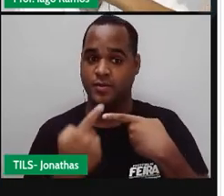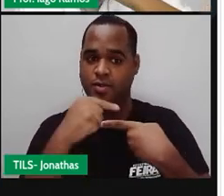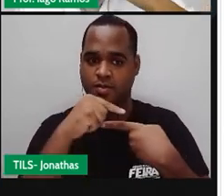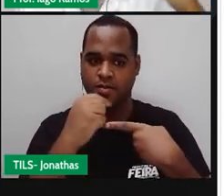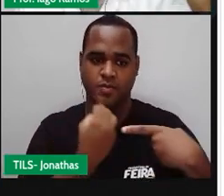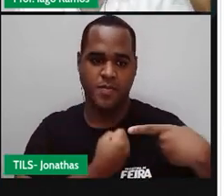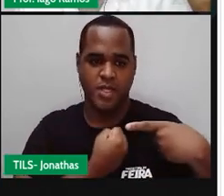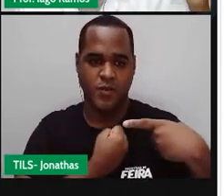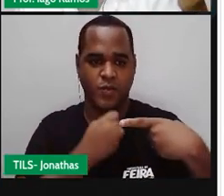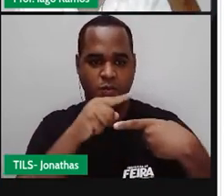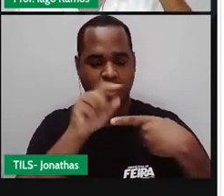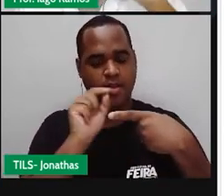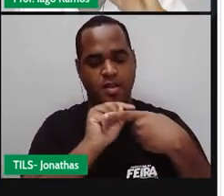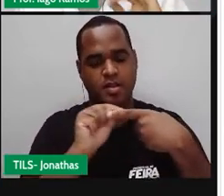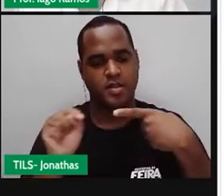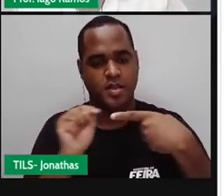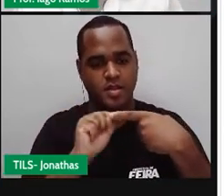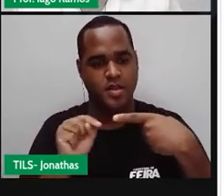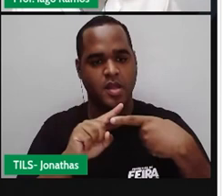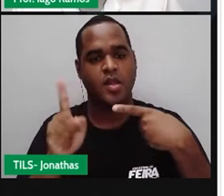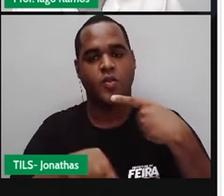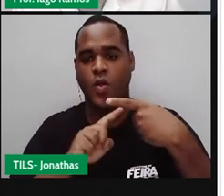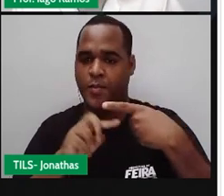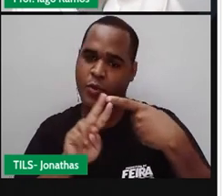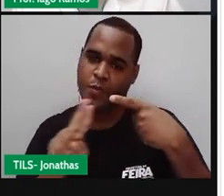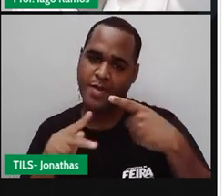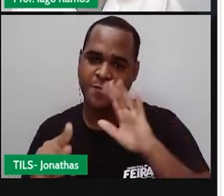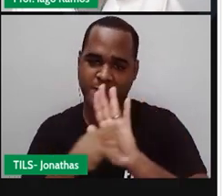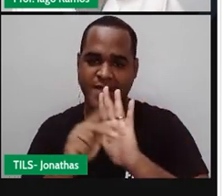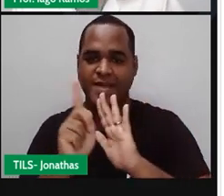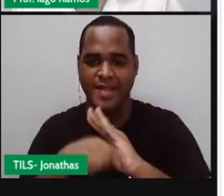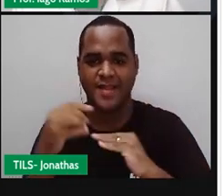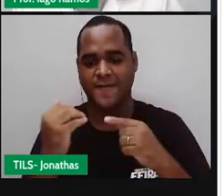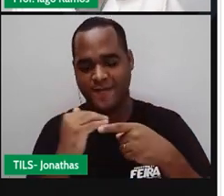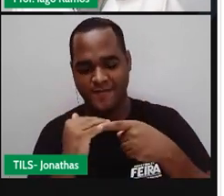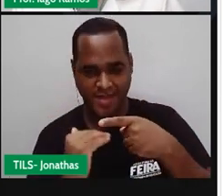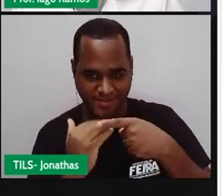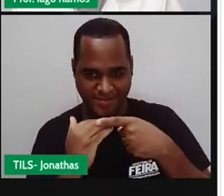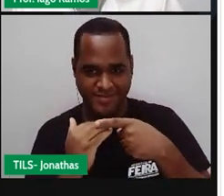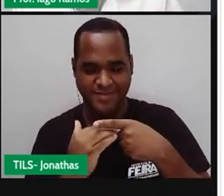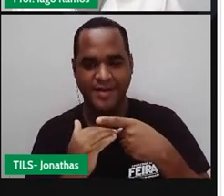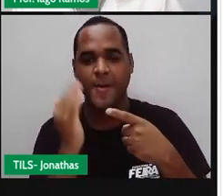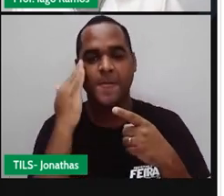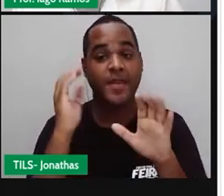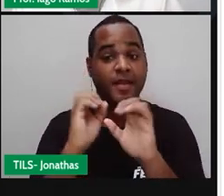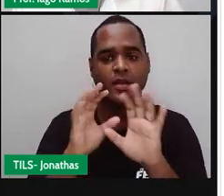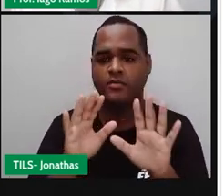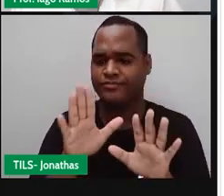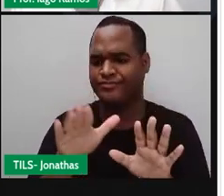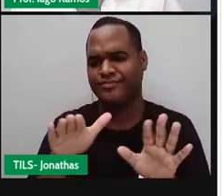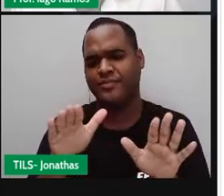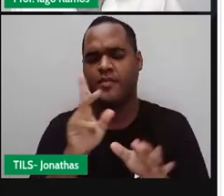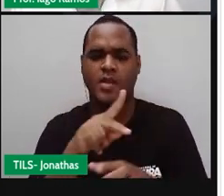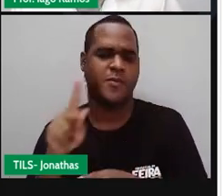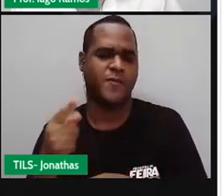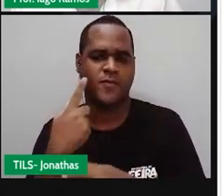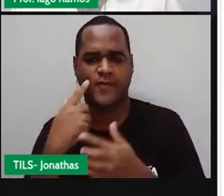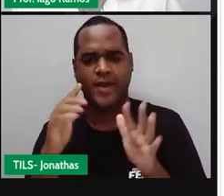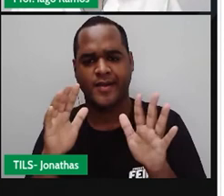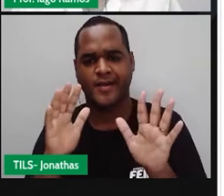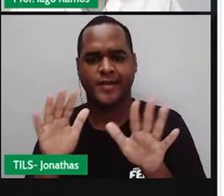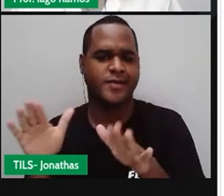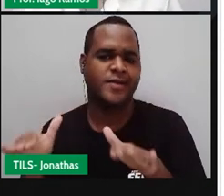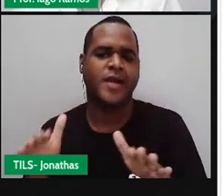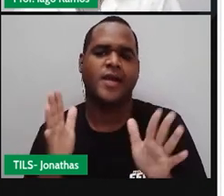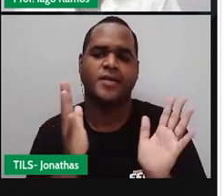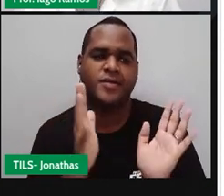cima o tracinho denominador em baixo tá bom professor Eu já vi